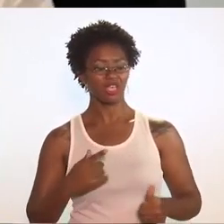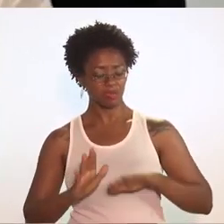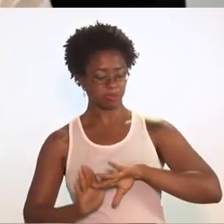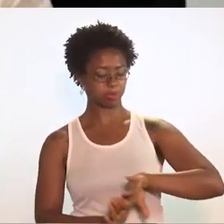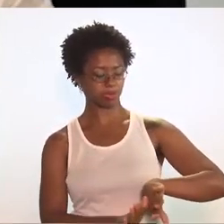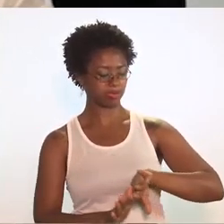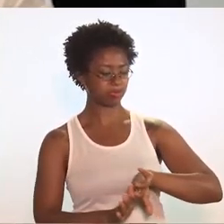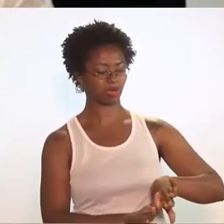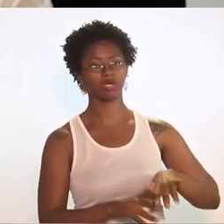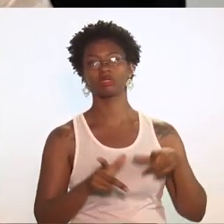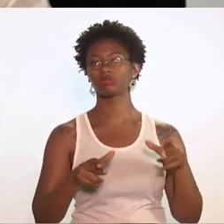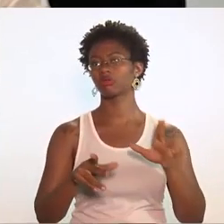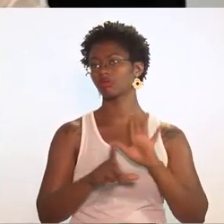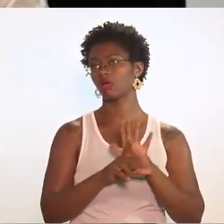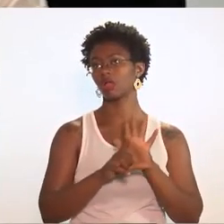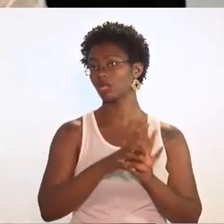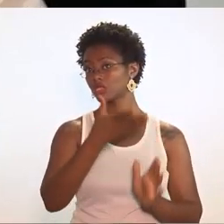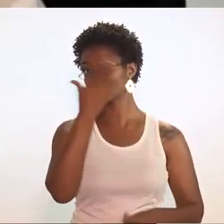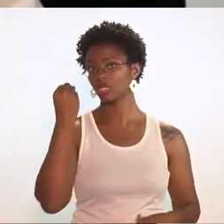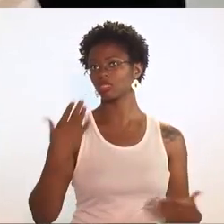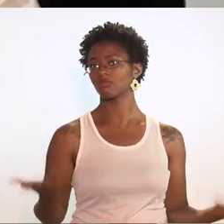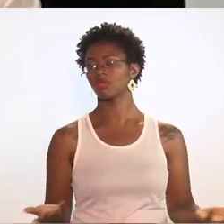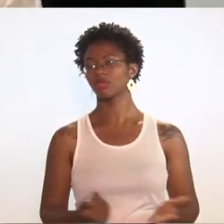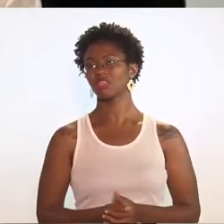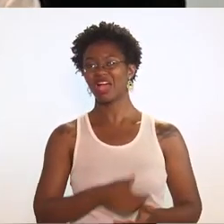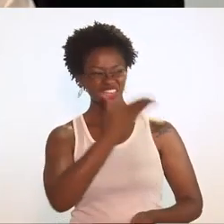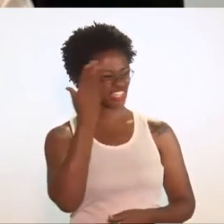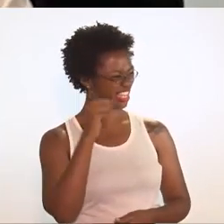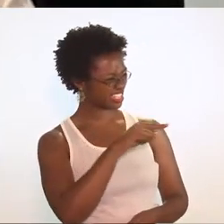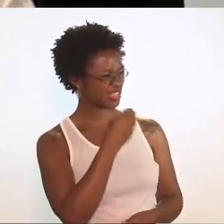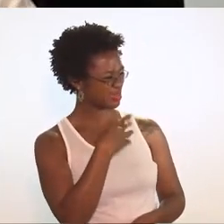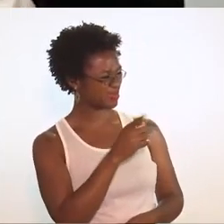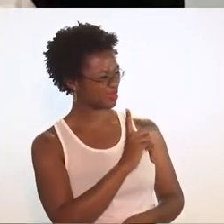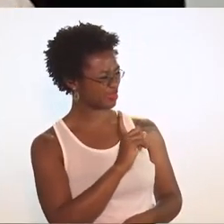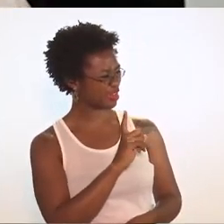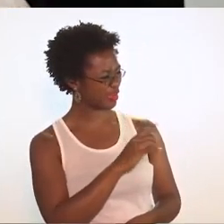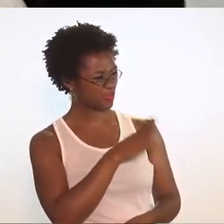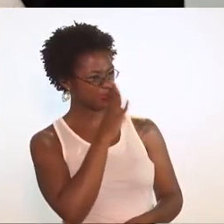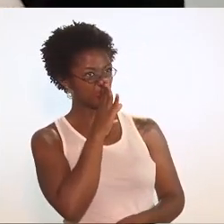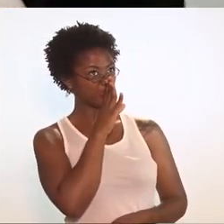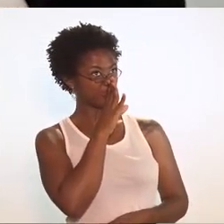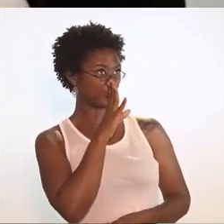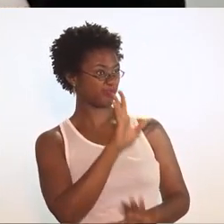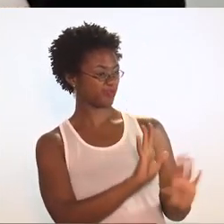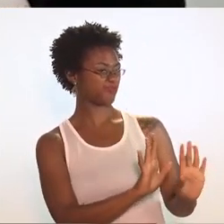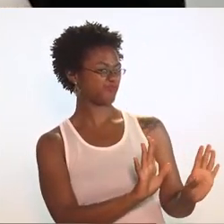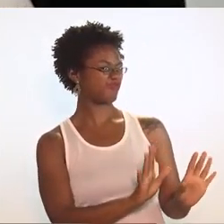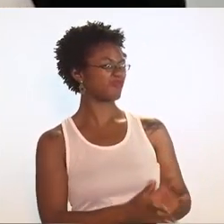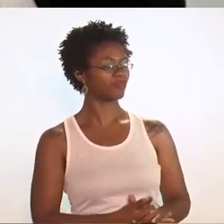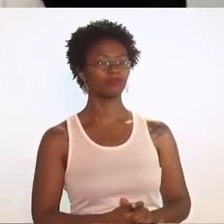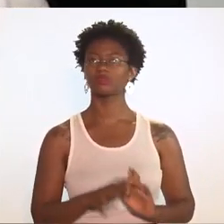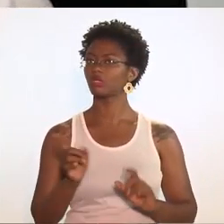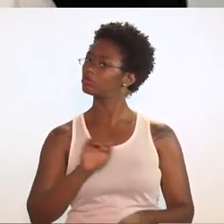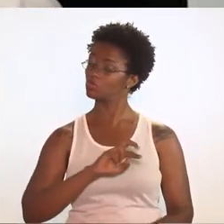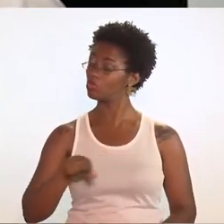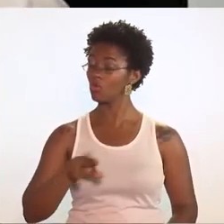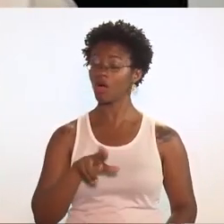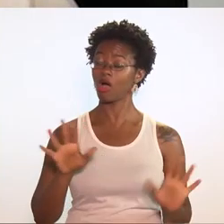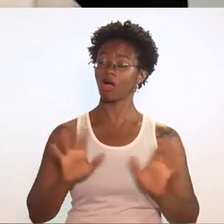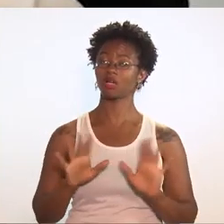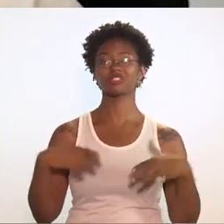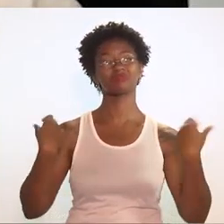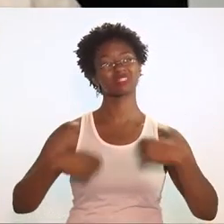ensinando as mesmas lições, porque existe um público que quer esquecer, que joga a nossa